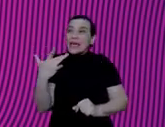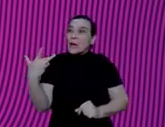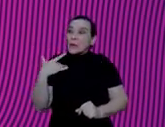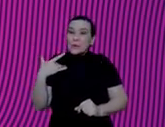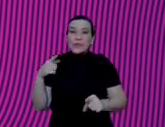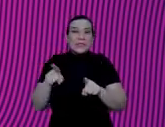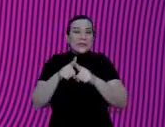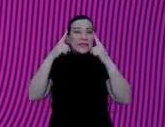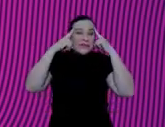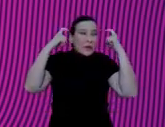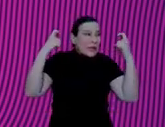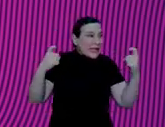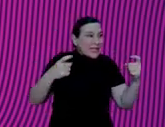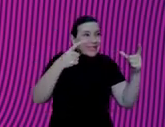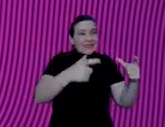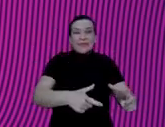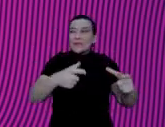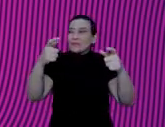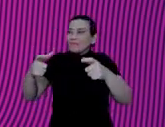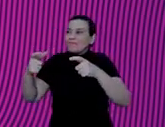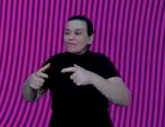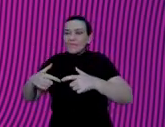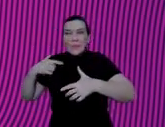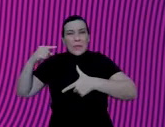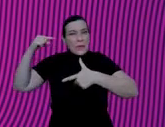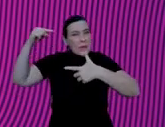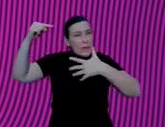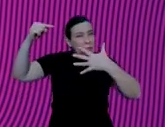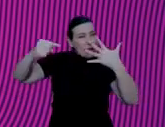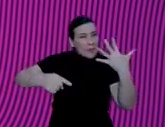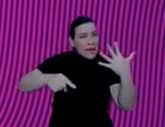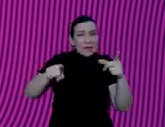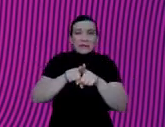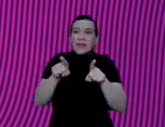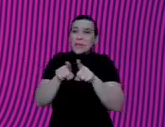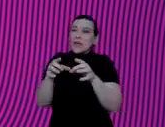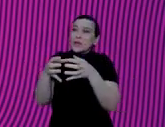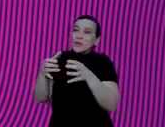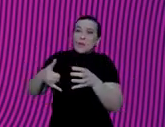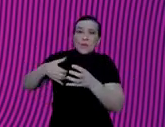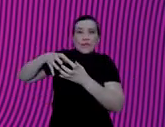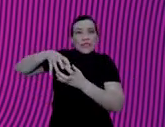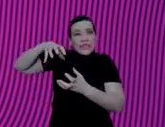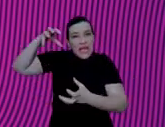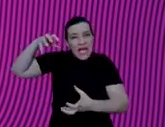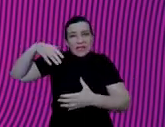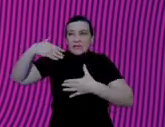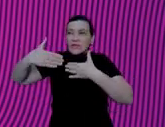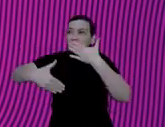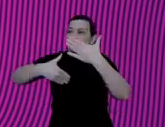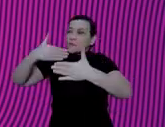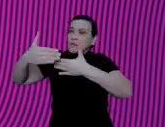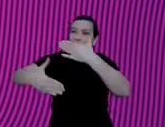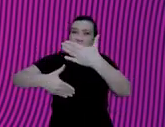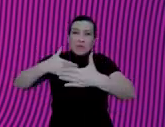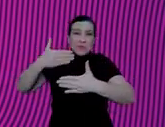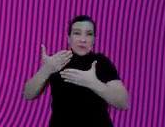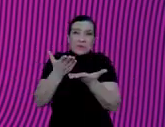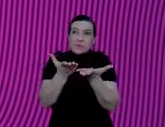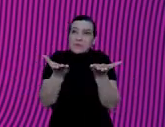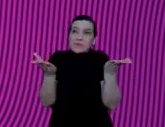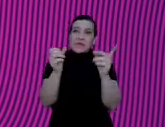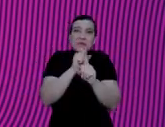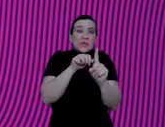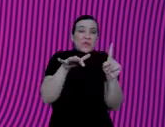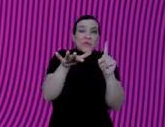alguns lugares, enfim, o papel dos idosos, né, o envelhecimento da população sem que a sociedade consiga